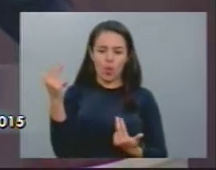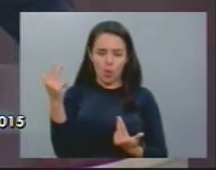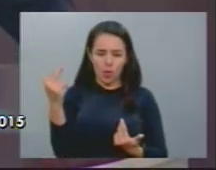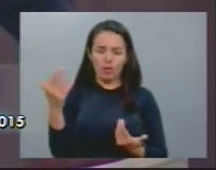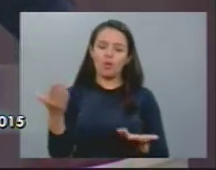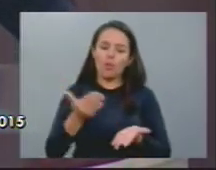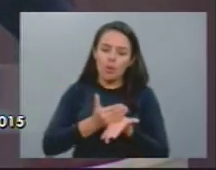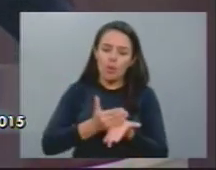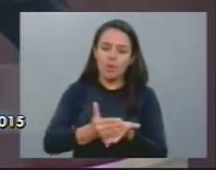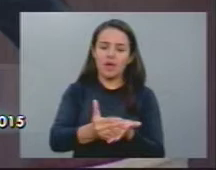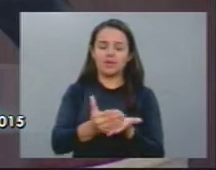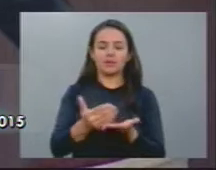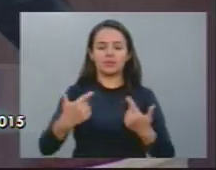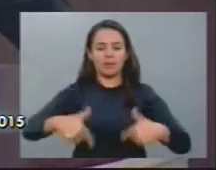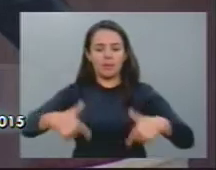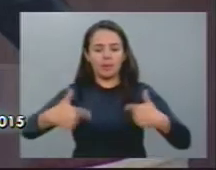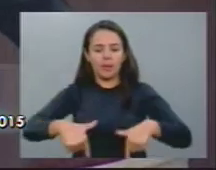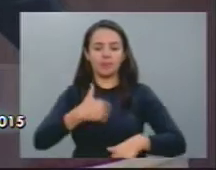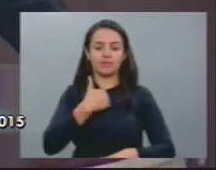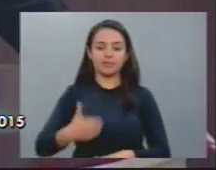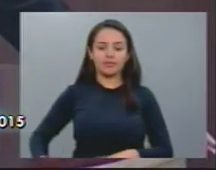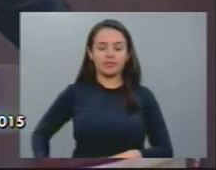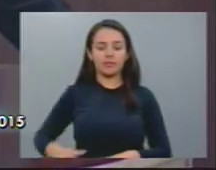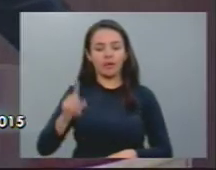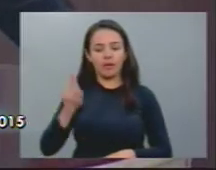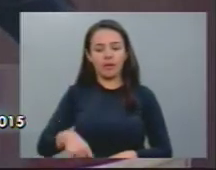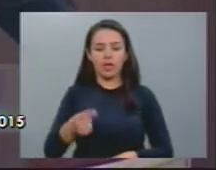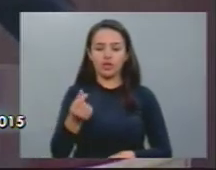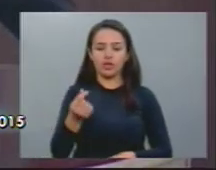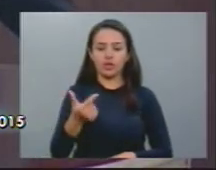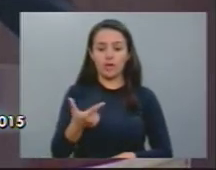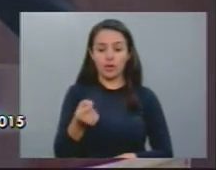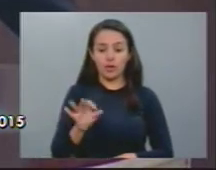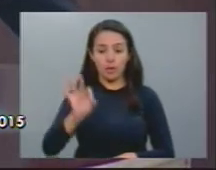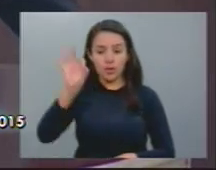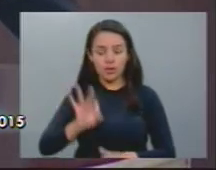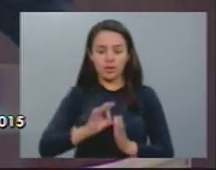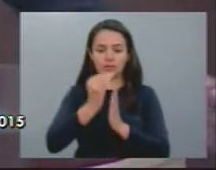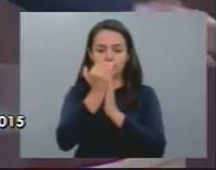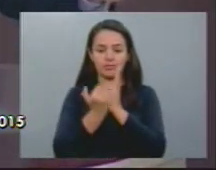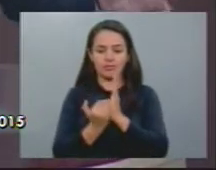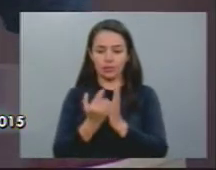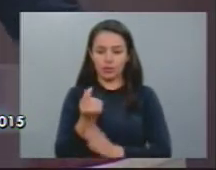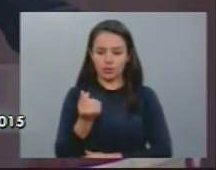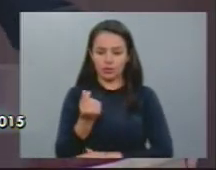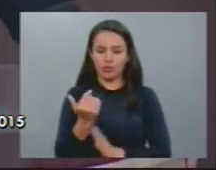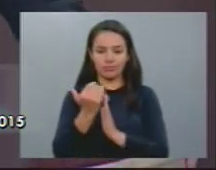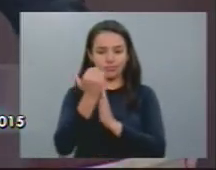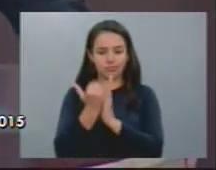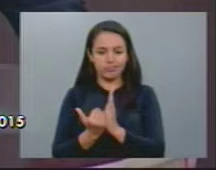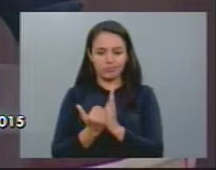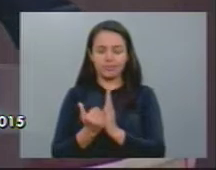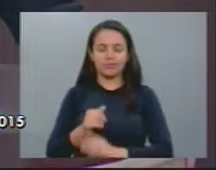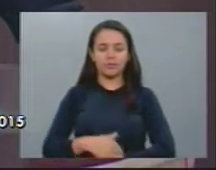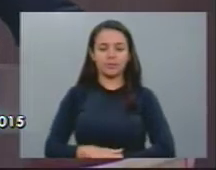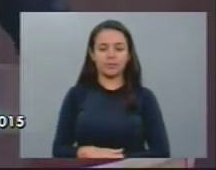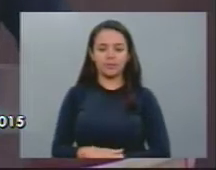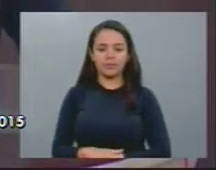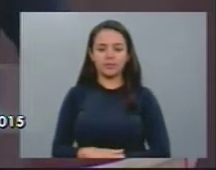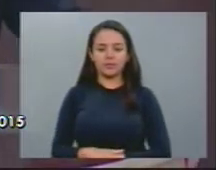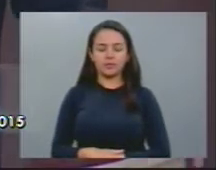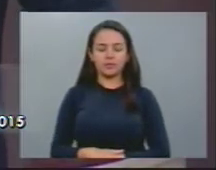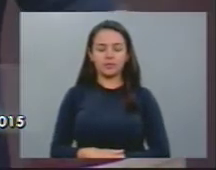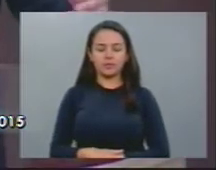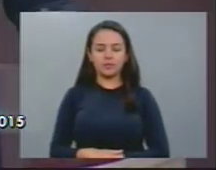primeiro mandato cortando custeio na ordem de 20%. Em todas as pastas. Todas as